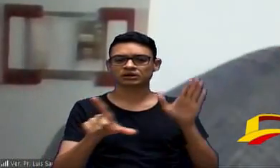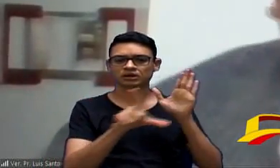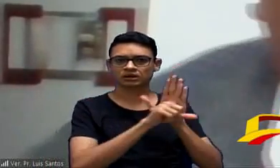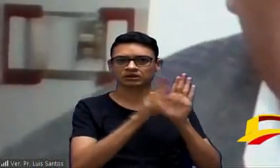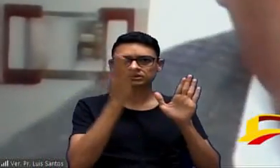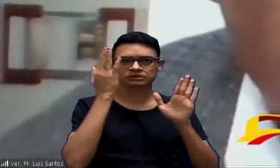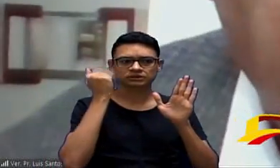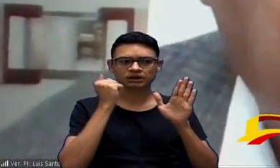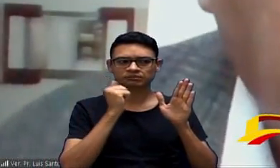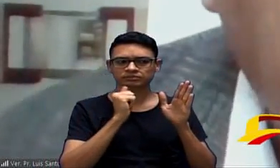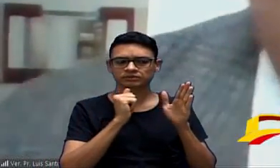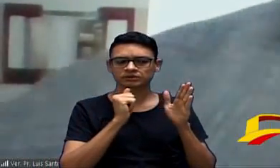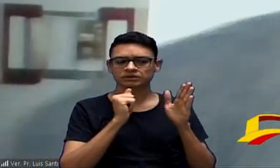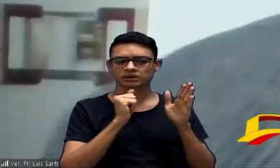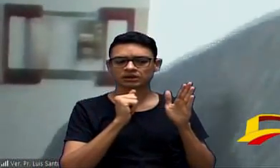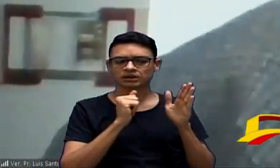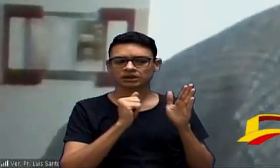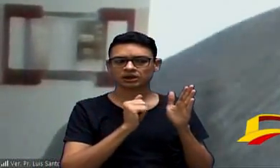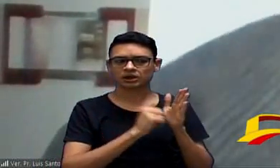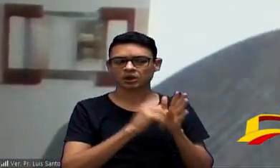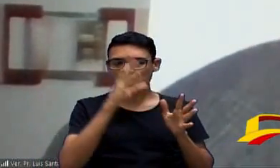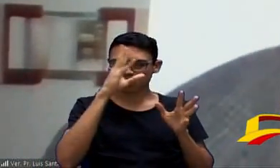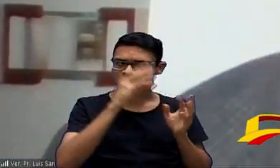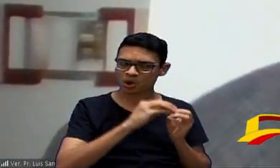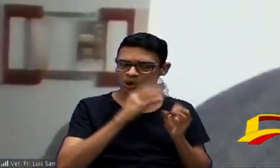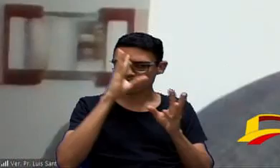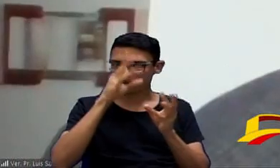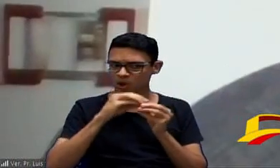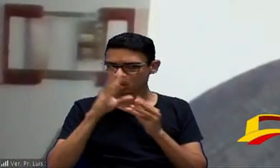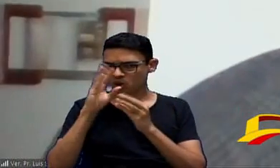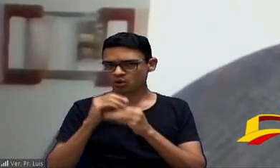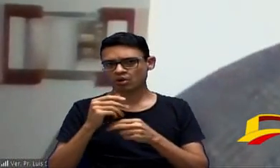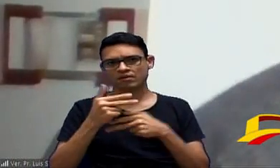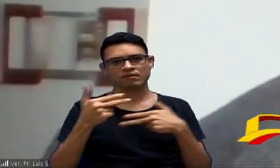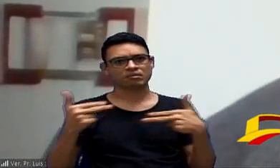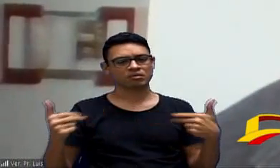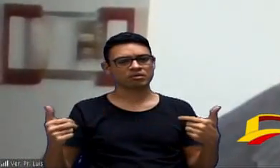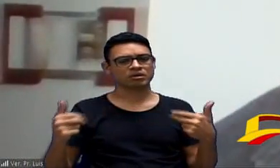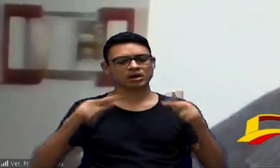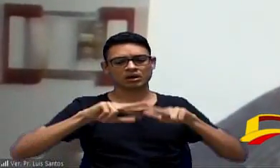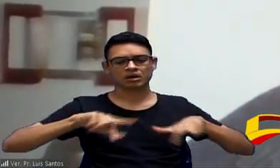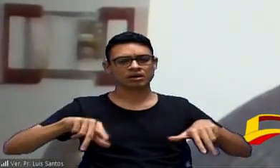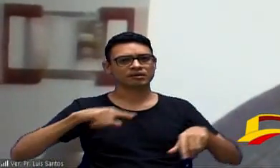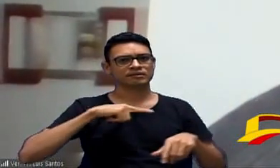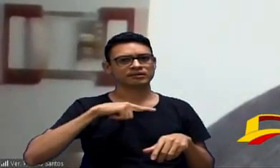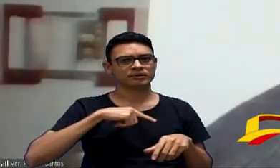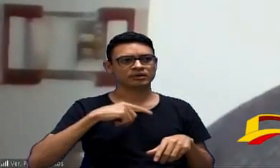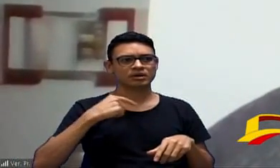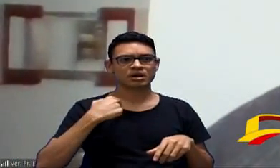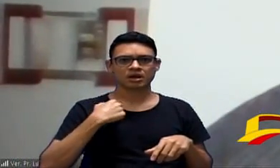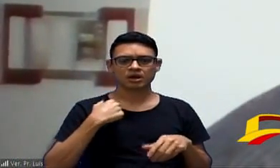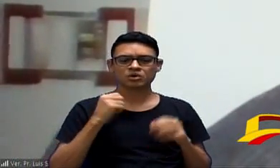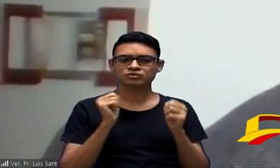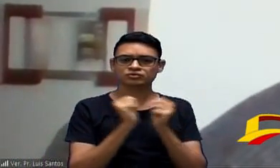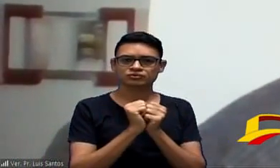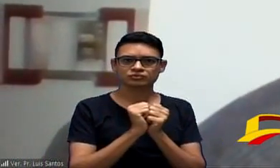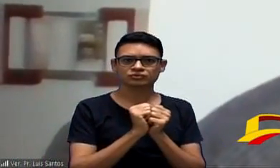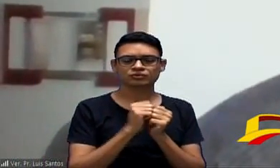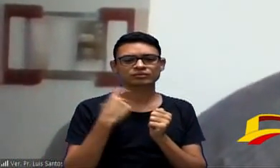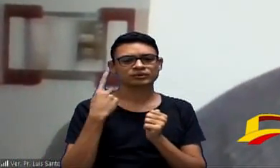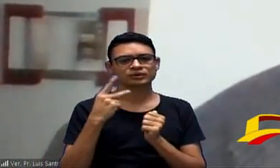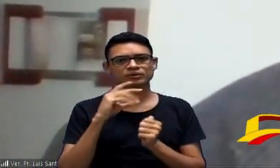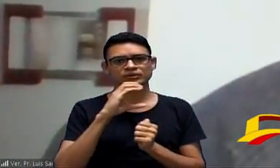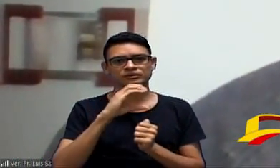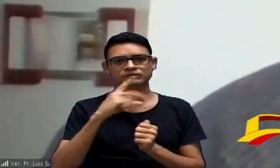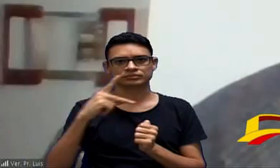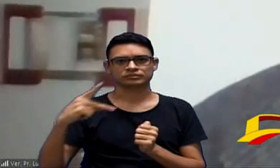várias interpretações. Então, o posicionamento que tanto eu quanto o vereador Cristiano Passos tomamos foi por